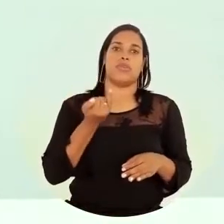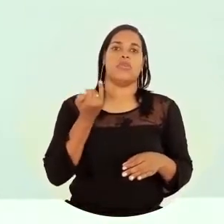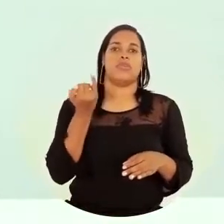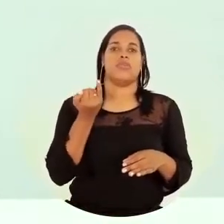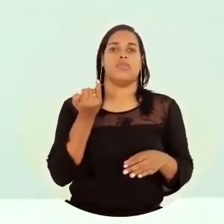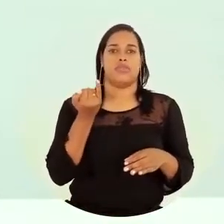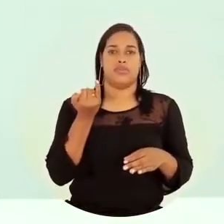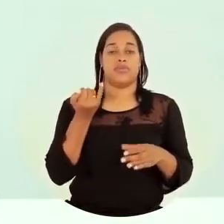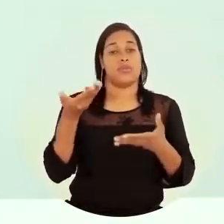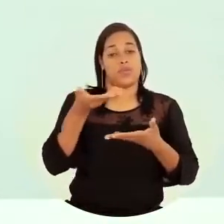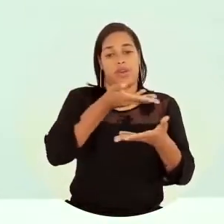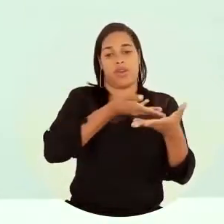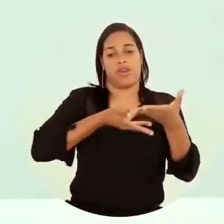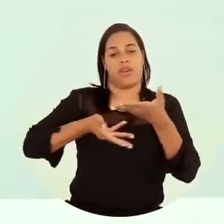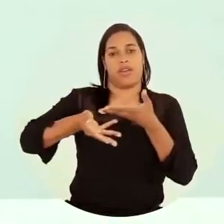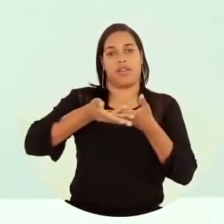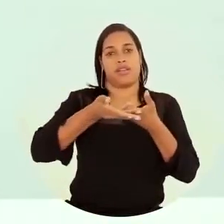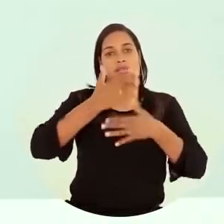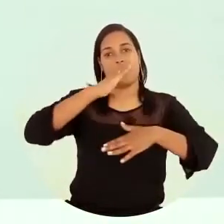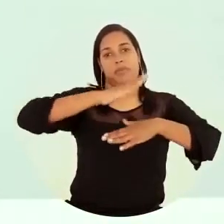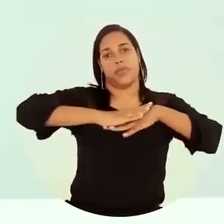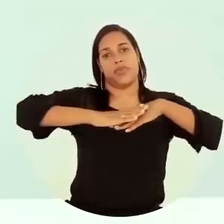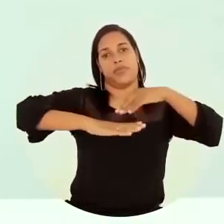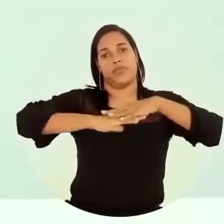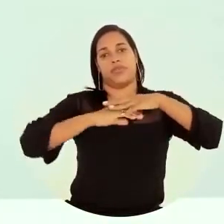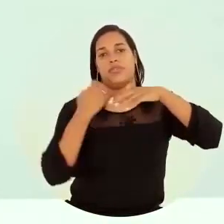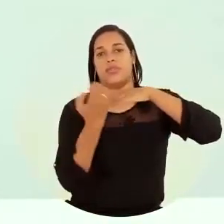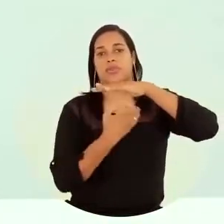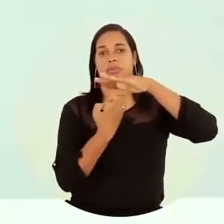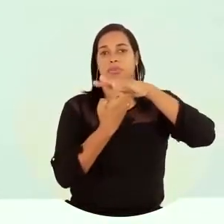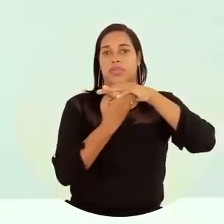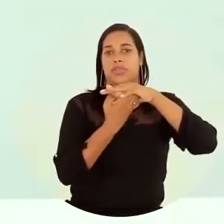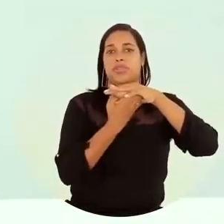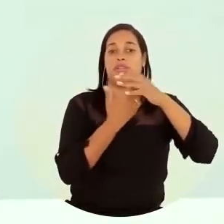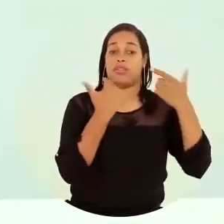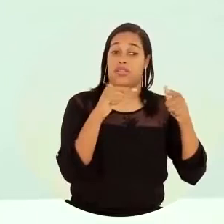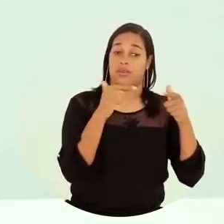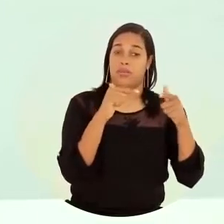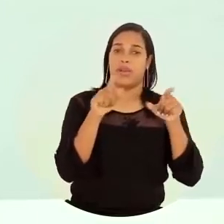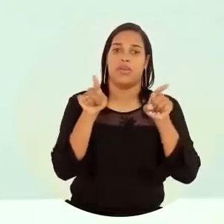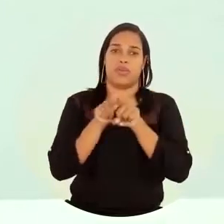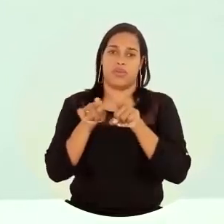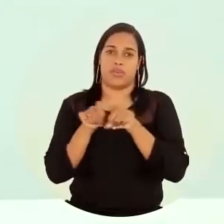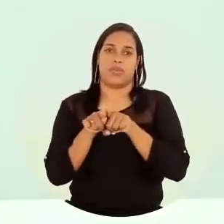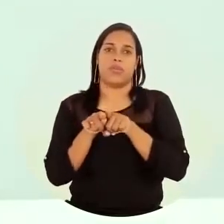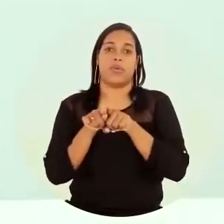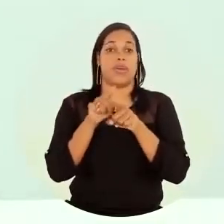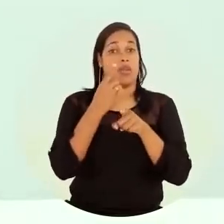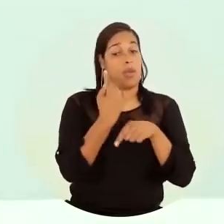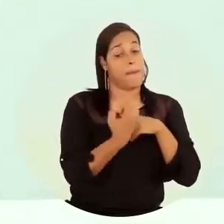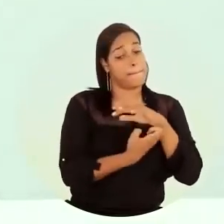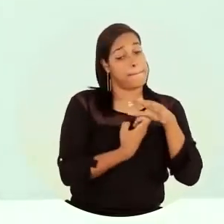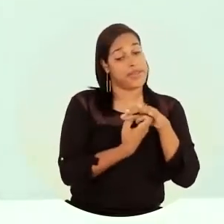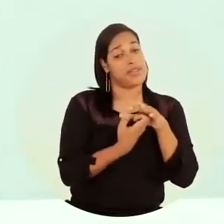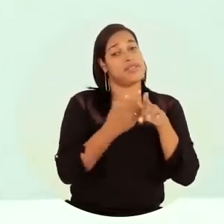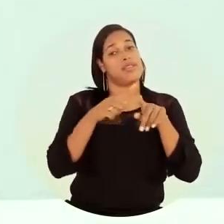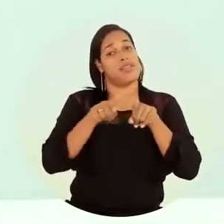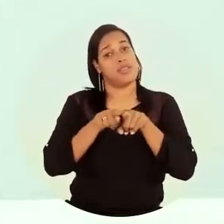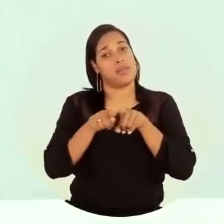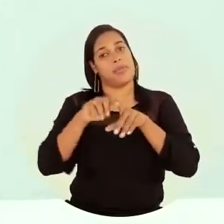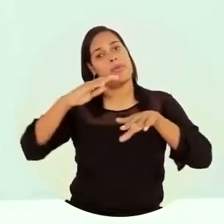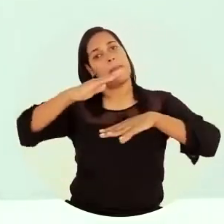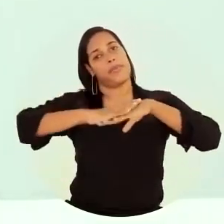quanto o funcionário saibam o que um espera do outro. Porque é muito difícil para a empresa tomar decisão sem